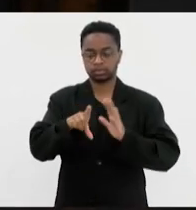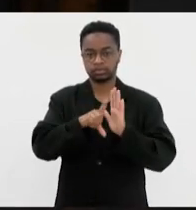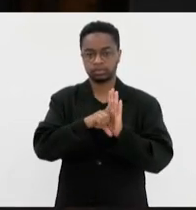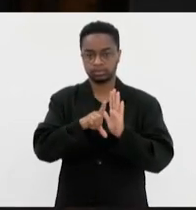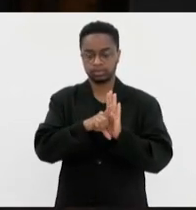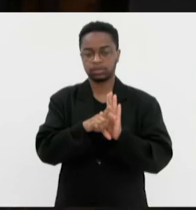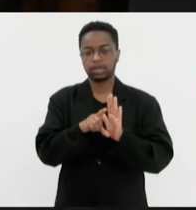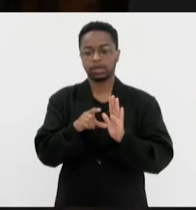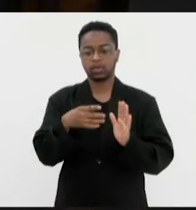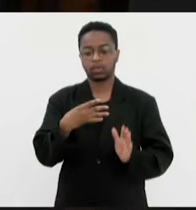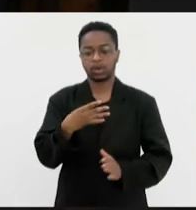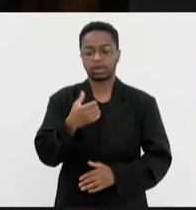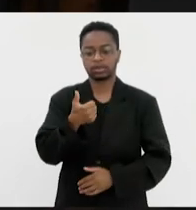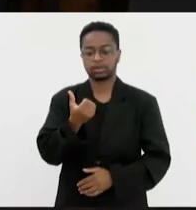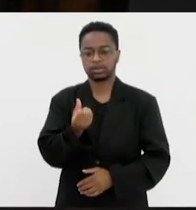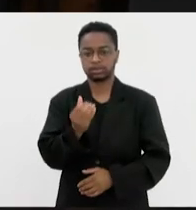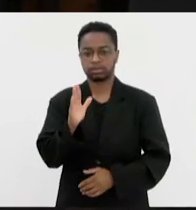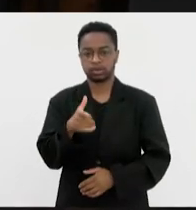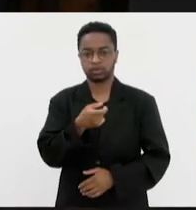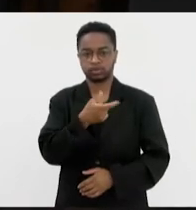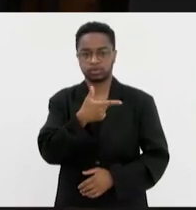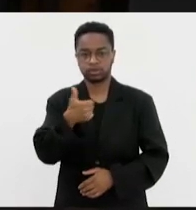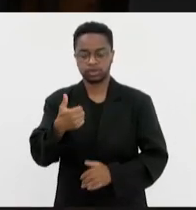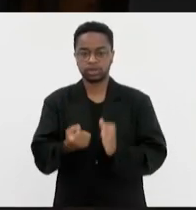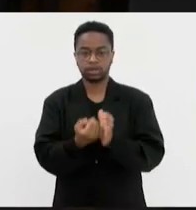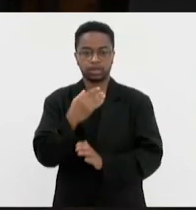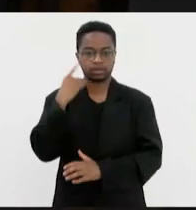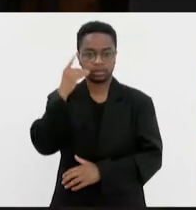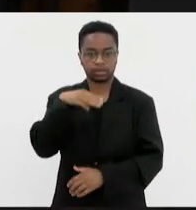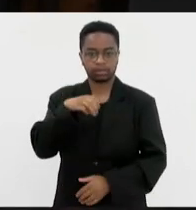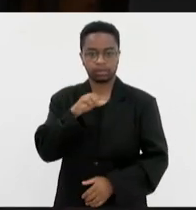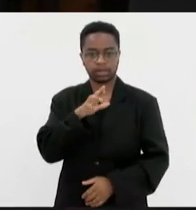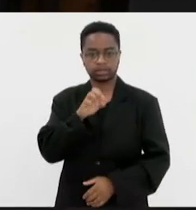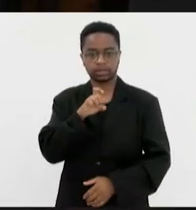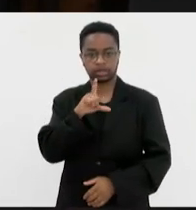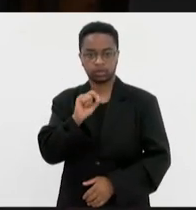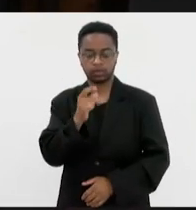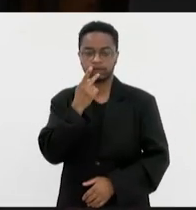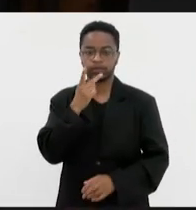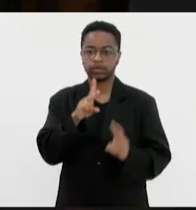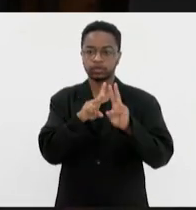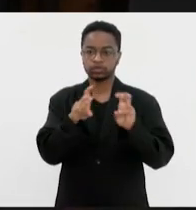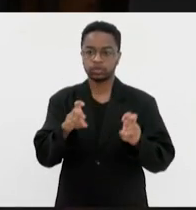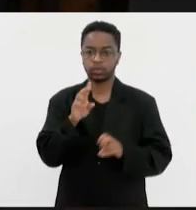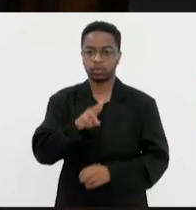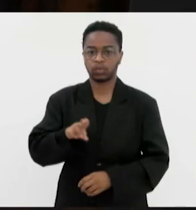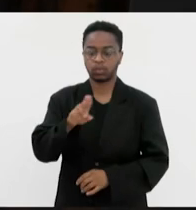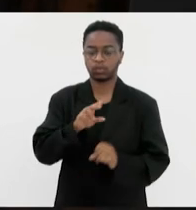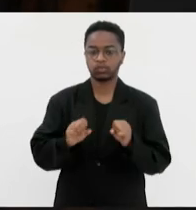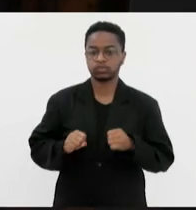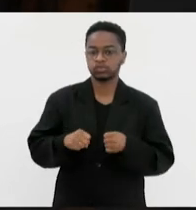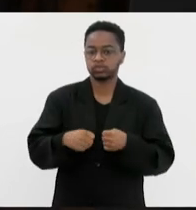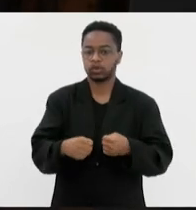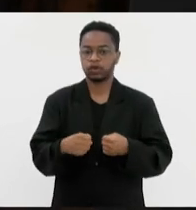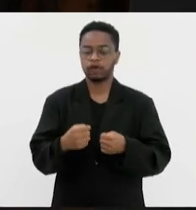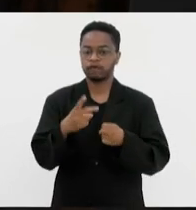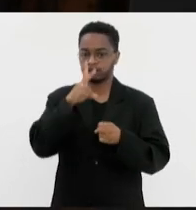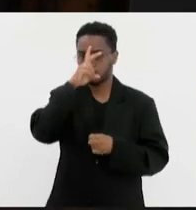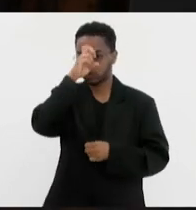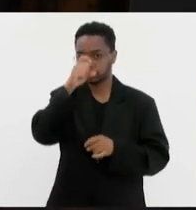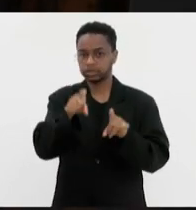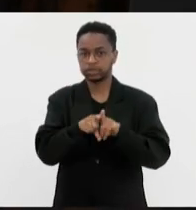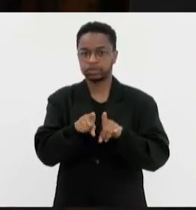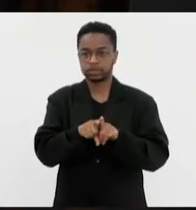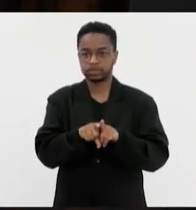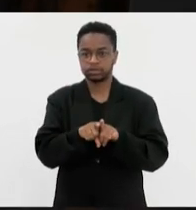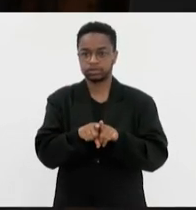legislativa número 416, de 21, de autoria do deputado Marcelo Dino, que disciplina o uso da força e o uso dos instrumentos de